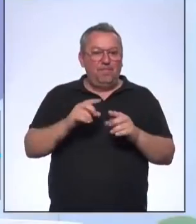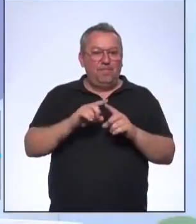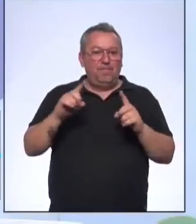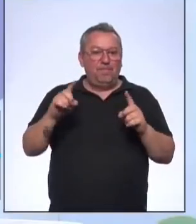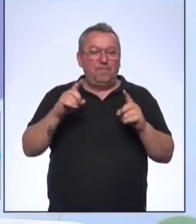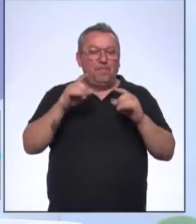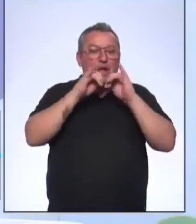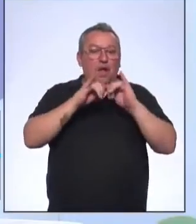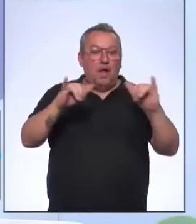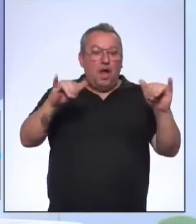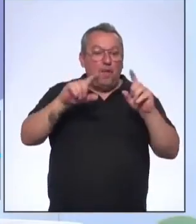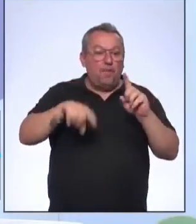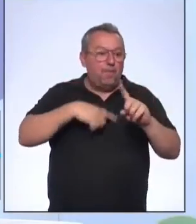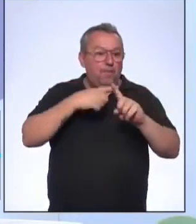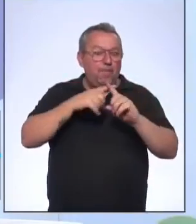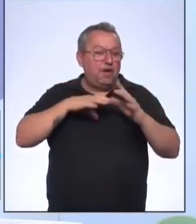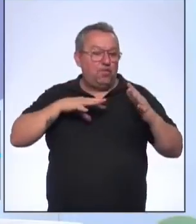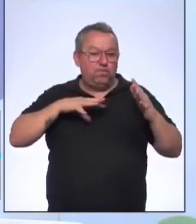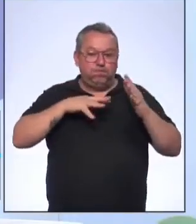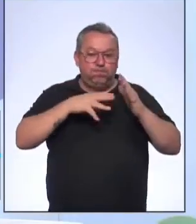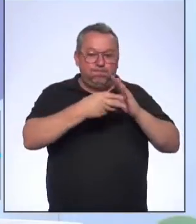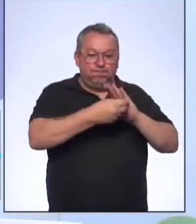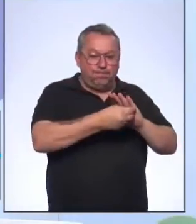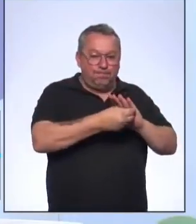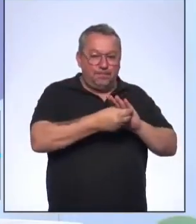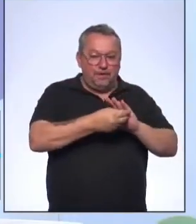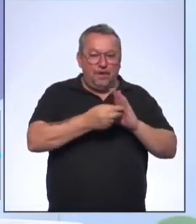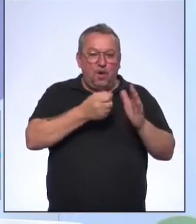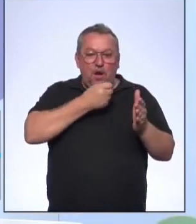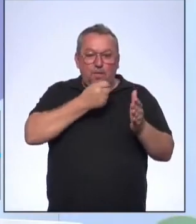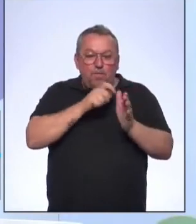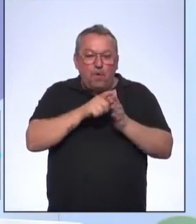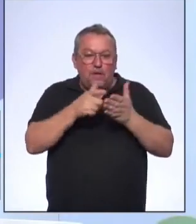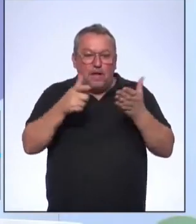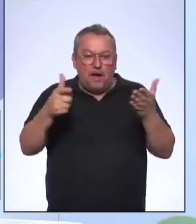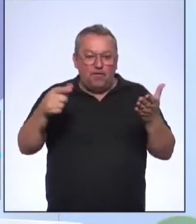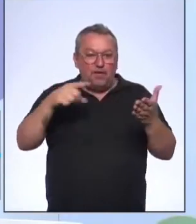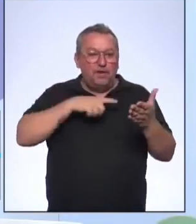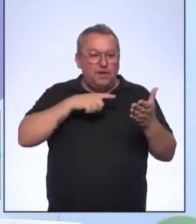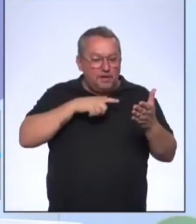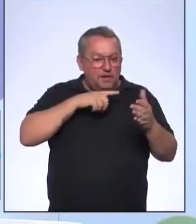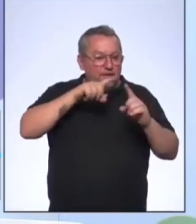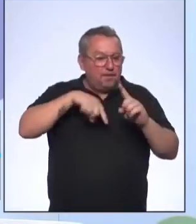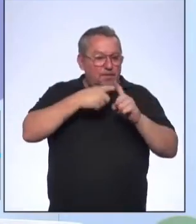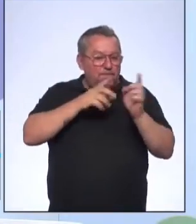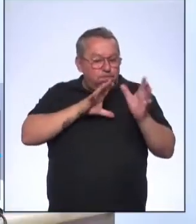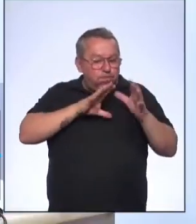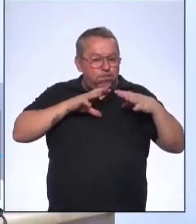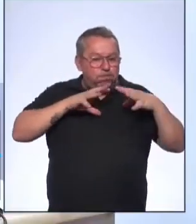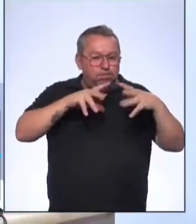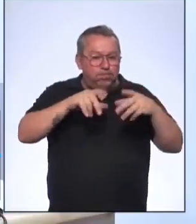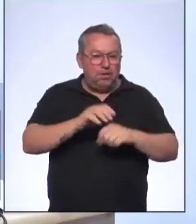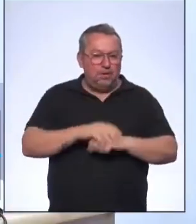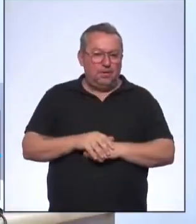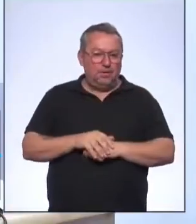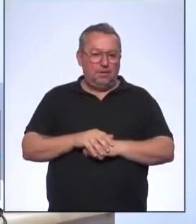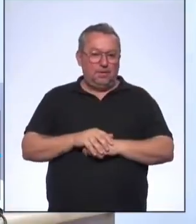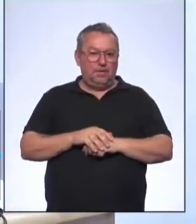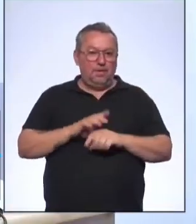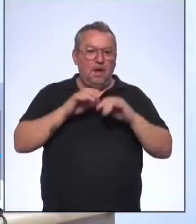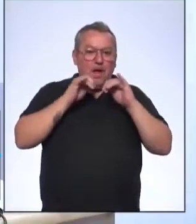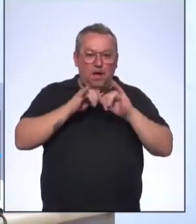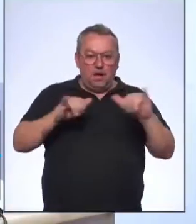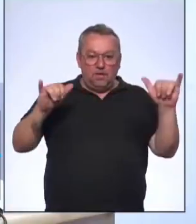a notícia ela é mais geral, né? Uma reportagem ela aborda amplamente o assunto. A reportagem, a notícia é